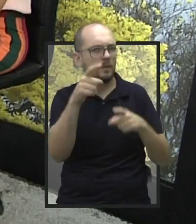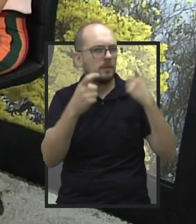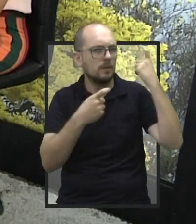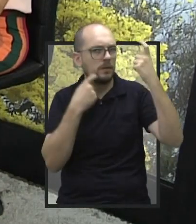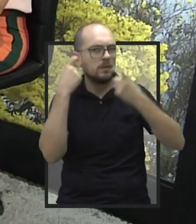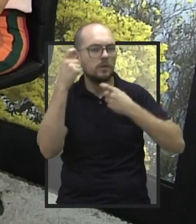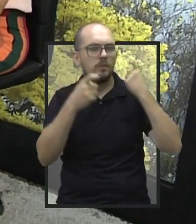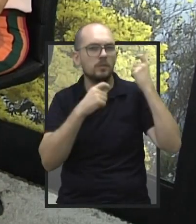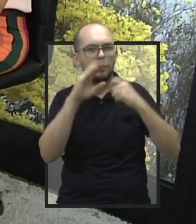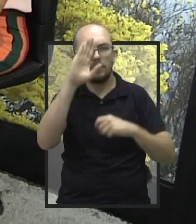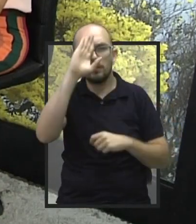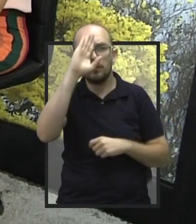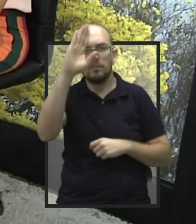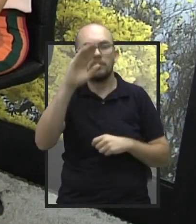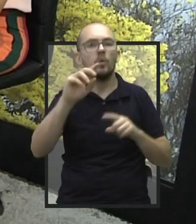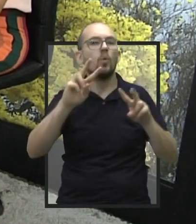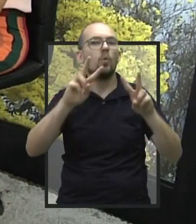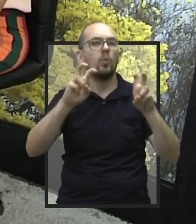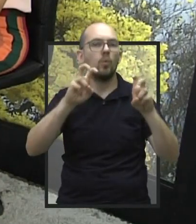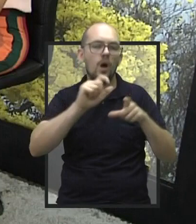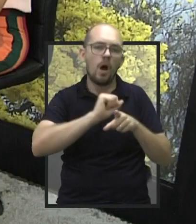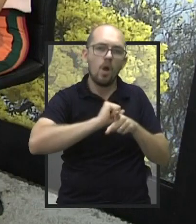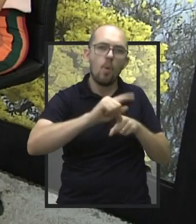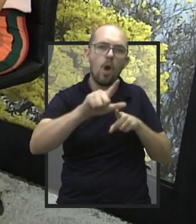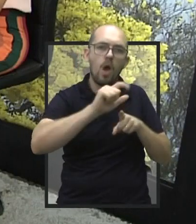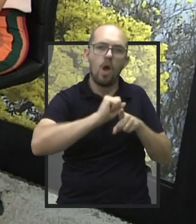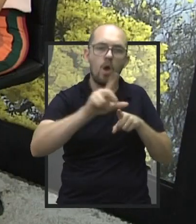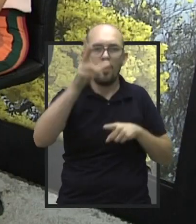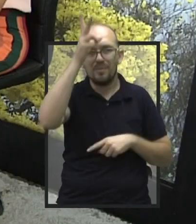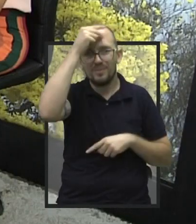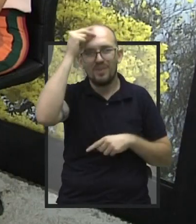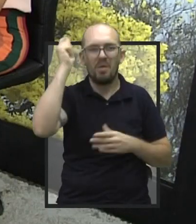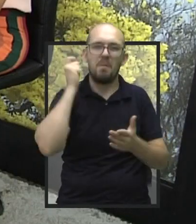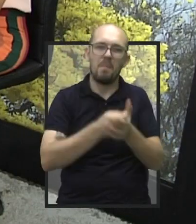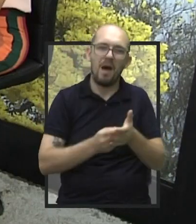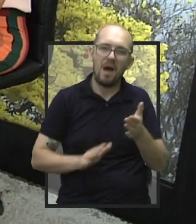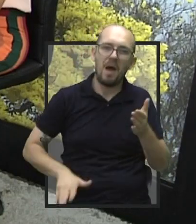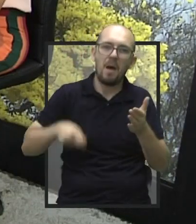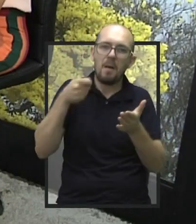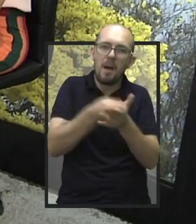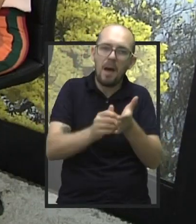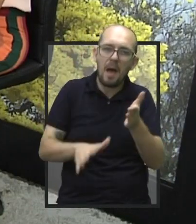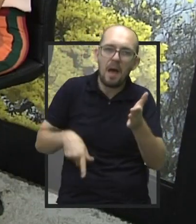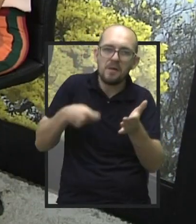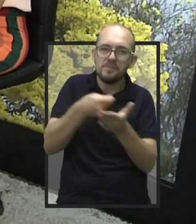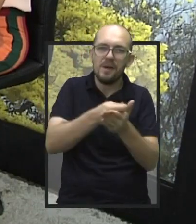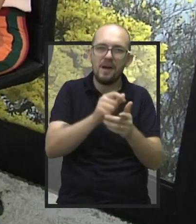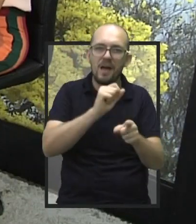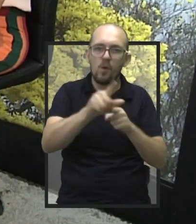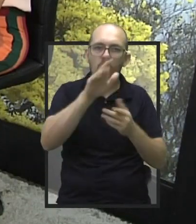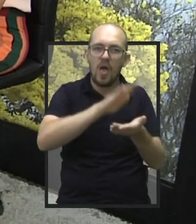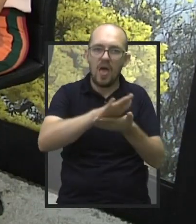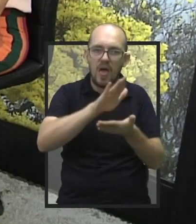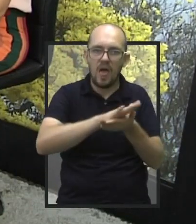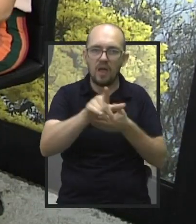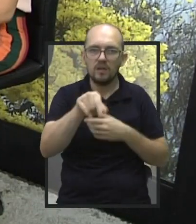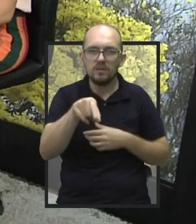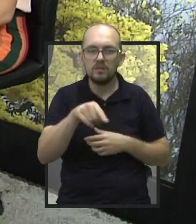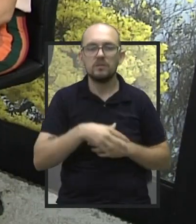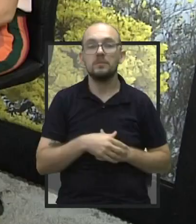com a questão dos aluguéis que a Prefeitura tem que arcar todos os meses para manter alguns prédios aqui no município?